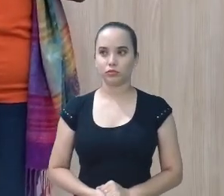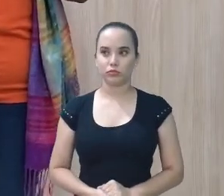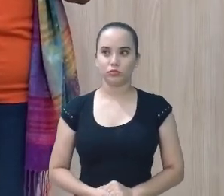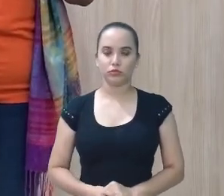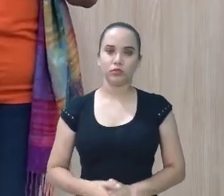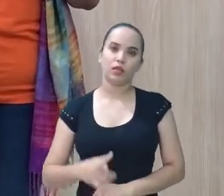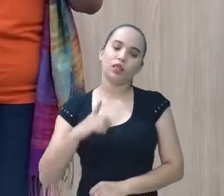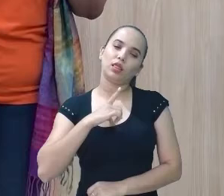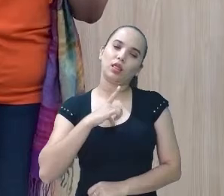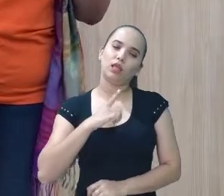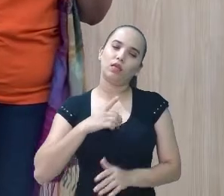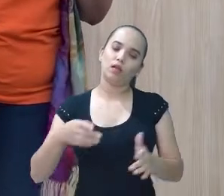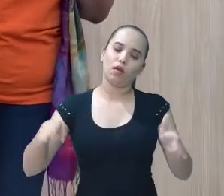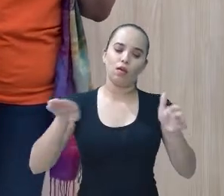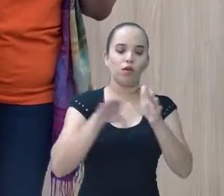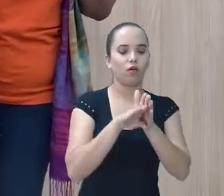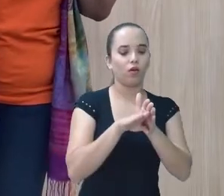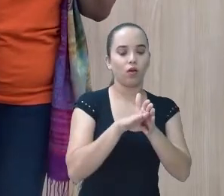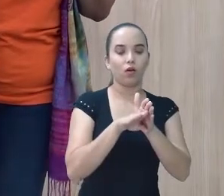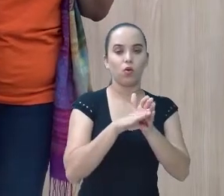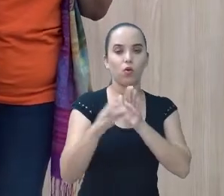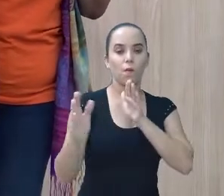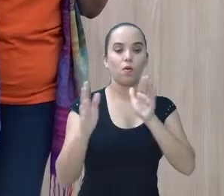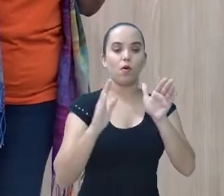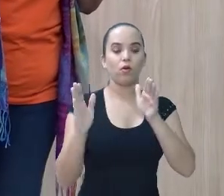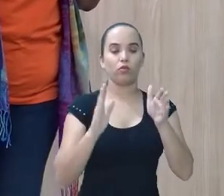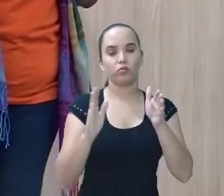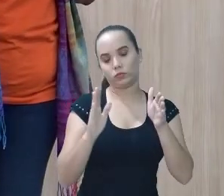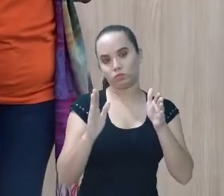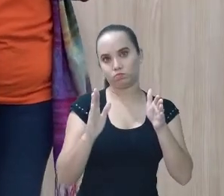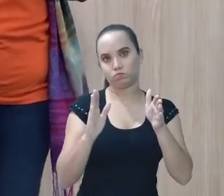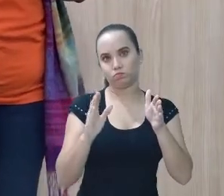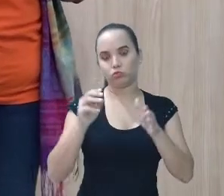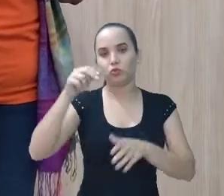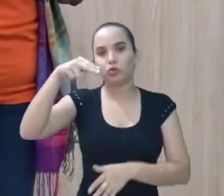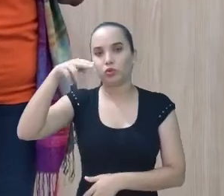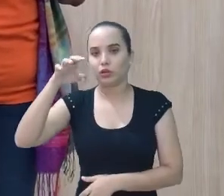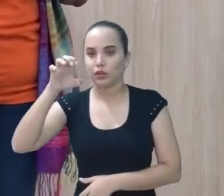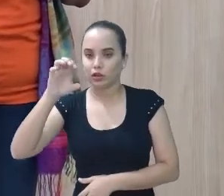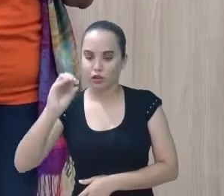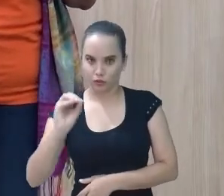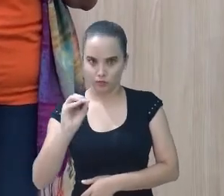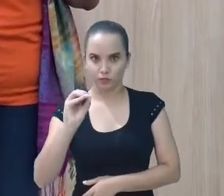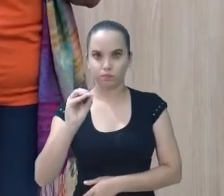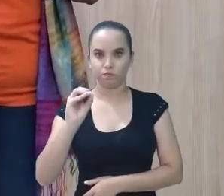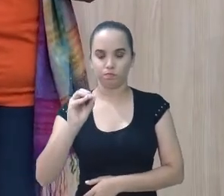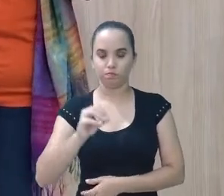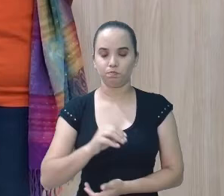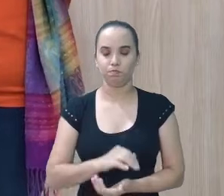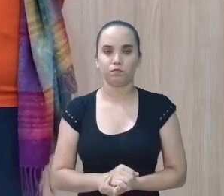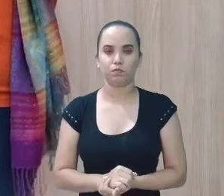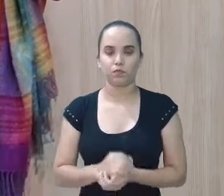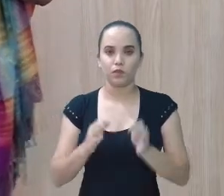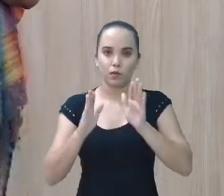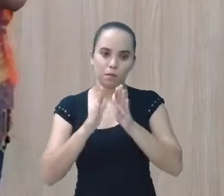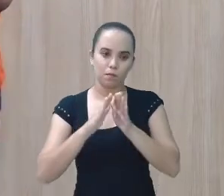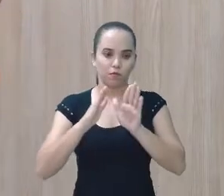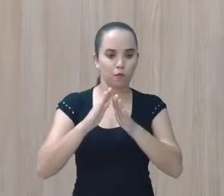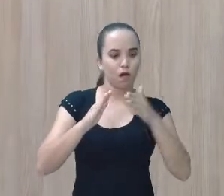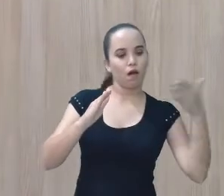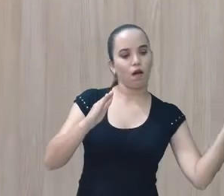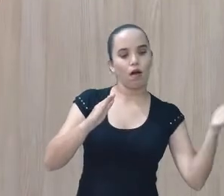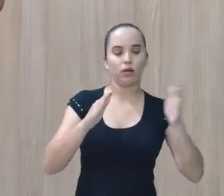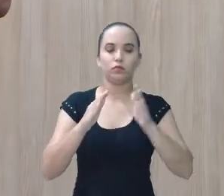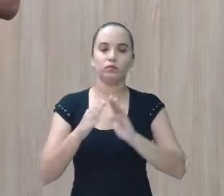O classicismo na música, ele chegou no período neoclássico, né? Ele chegou mais para frente